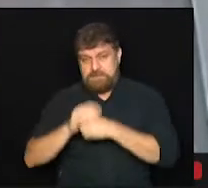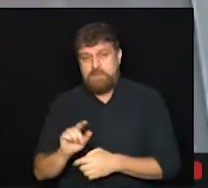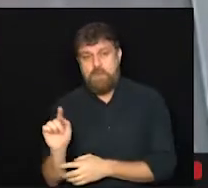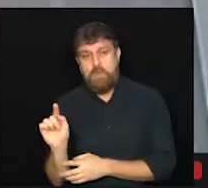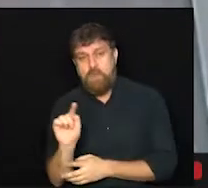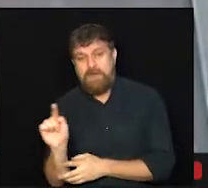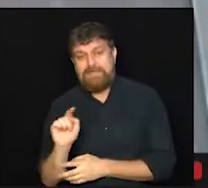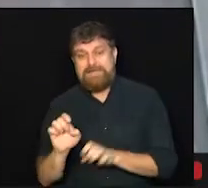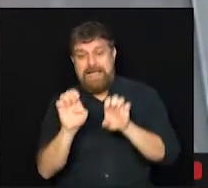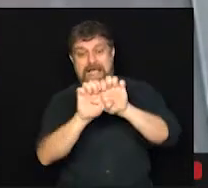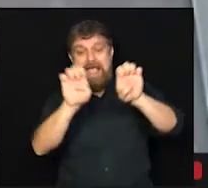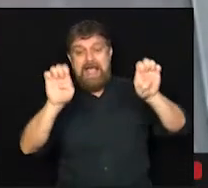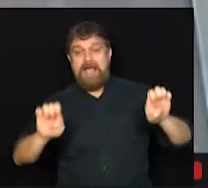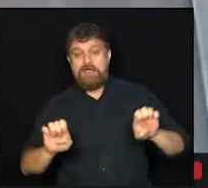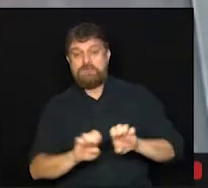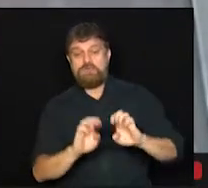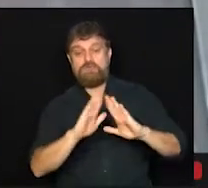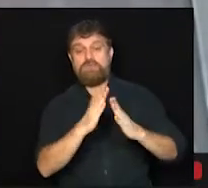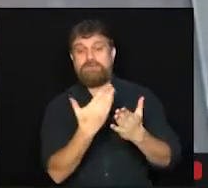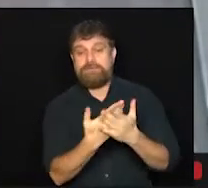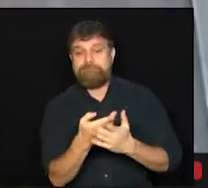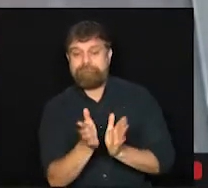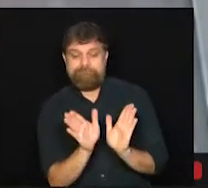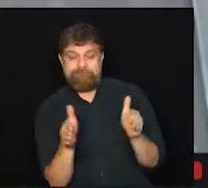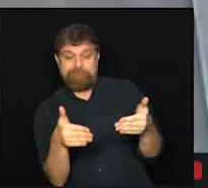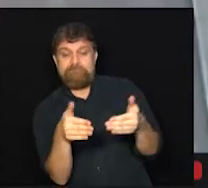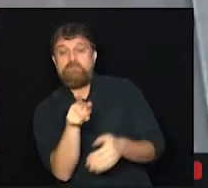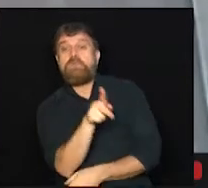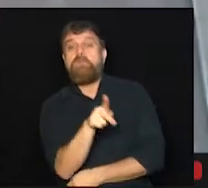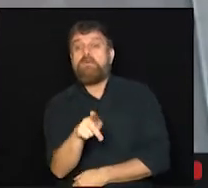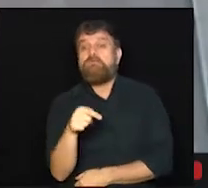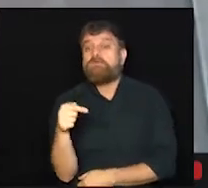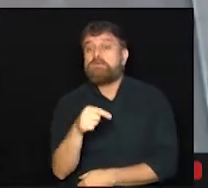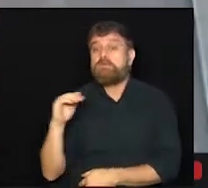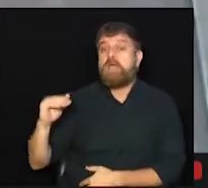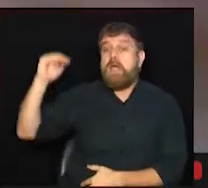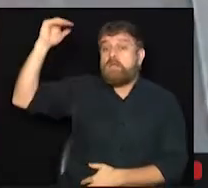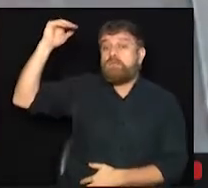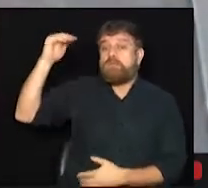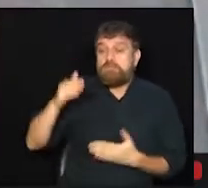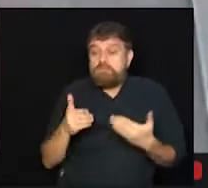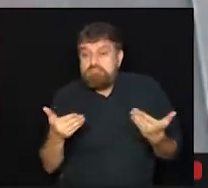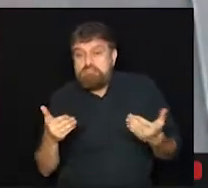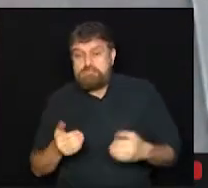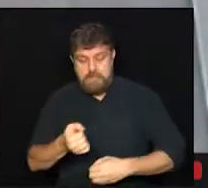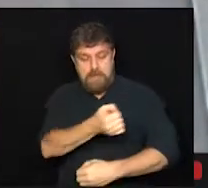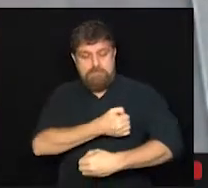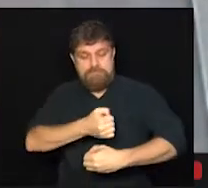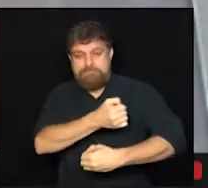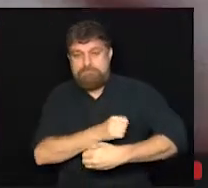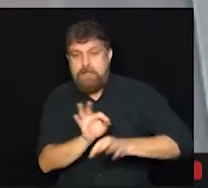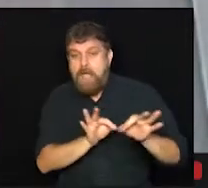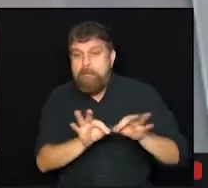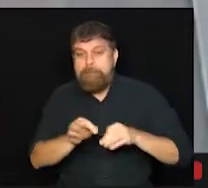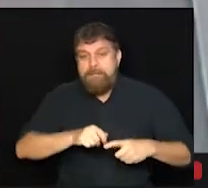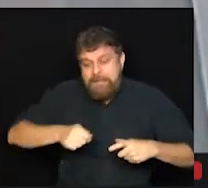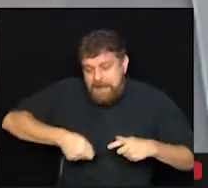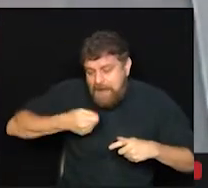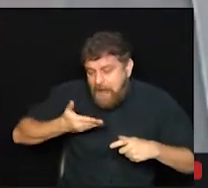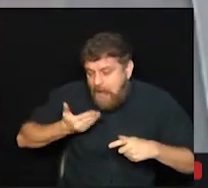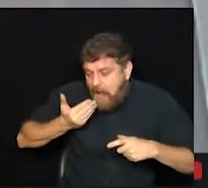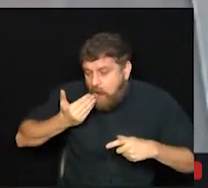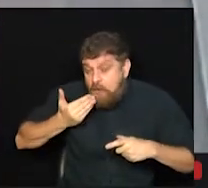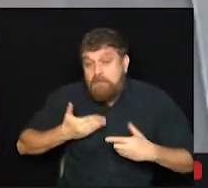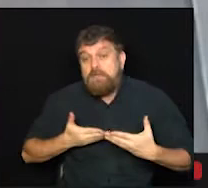a estrutura da escola. Os professores, os merendeira, onde tem merenda, etc,